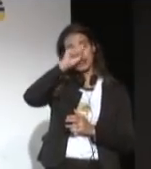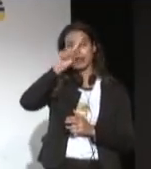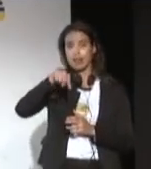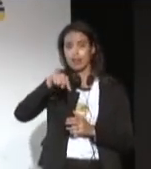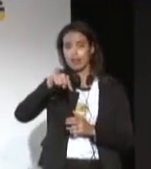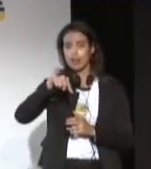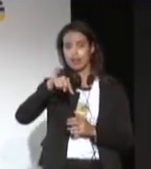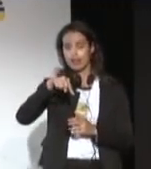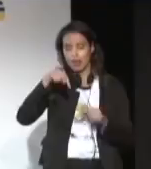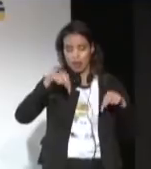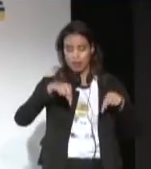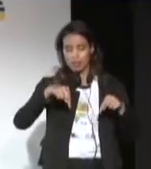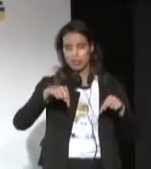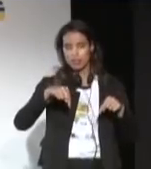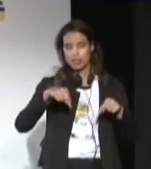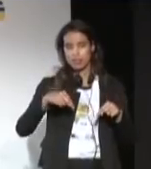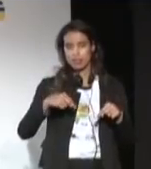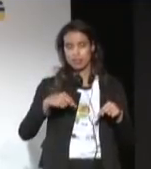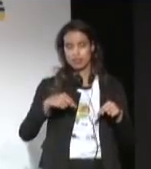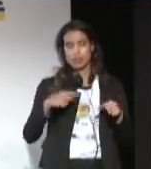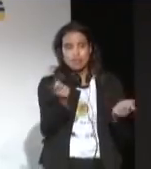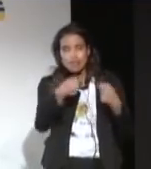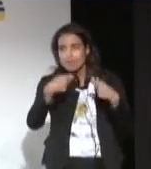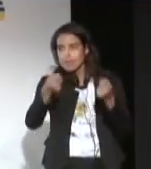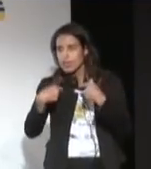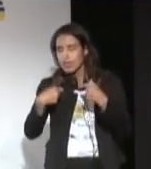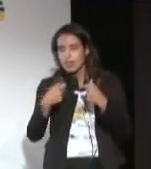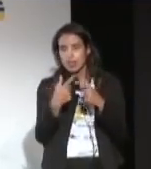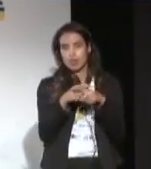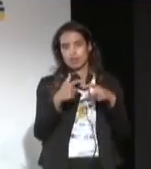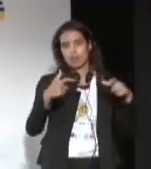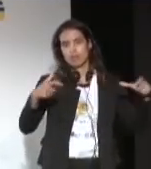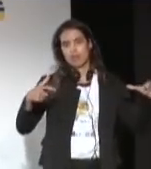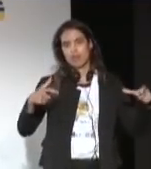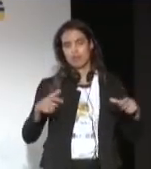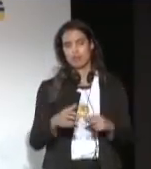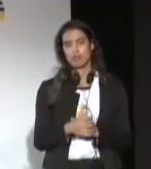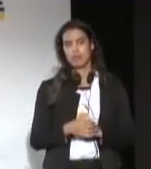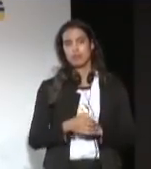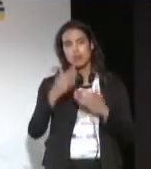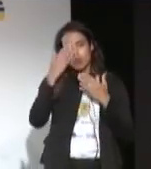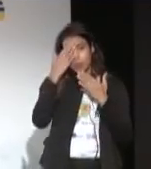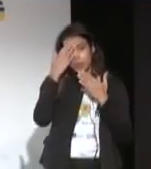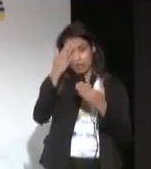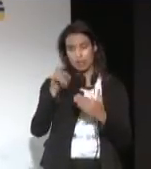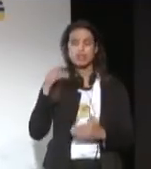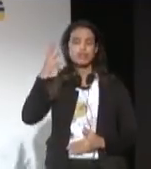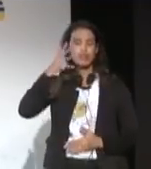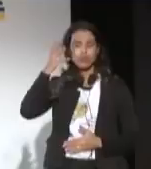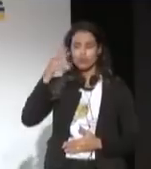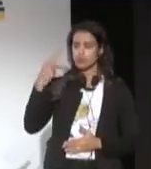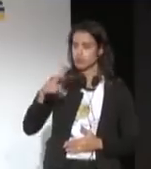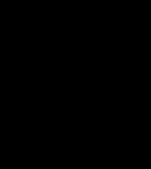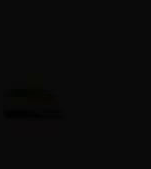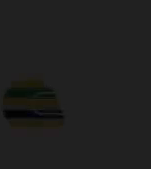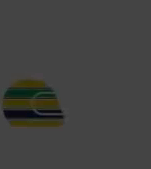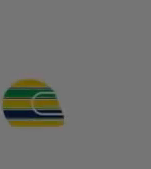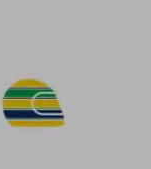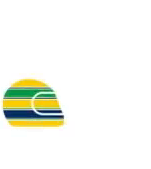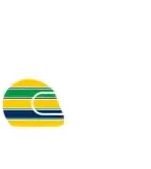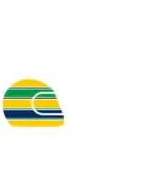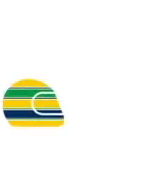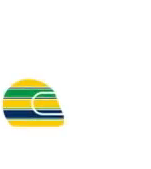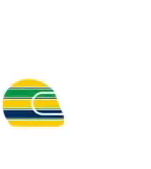presente nesse mundo, ampliando as suas possibilidades. Muito obrigada, agradeço muito as suas palavras. Vamos seguir, Bira.